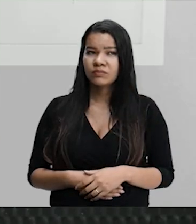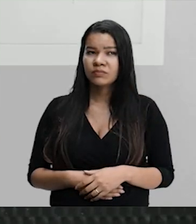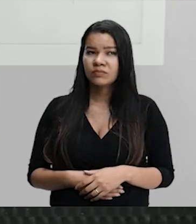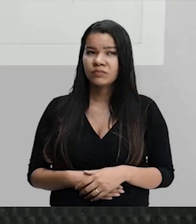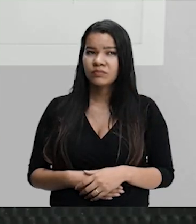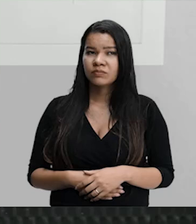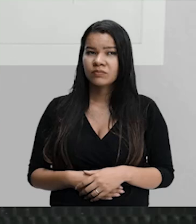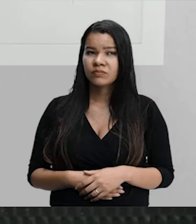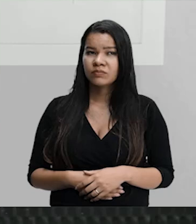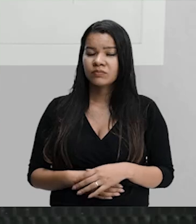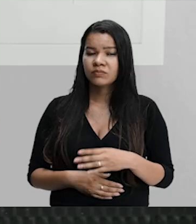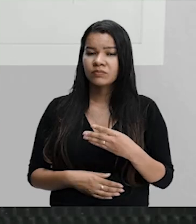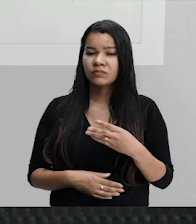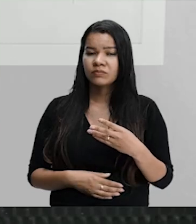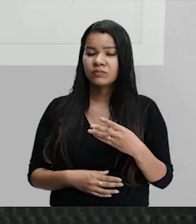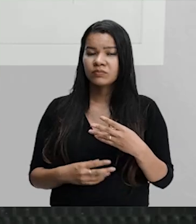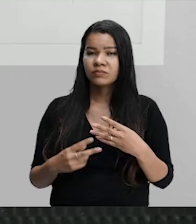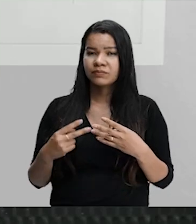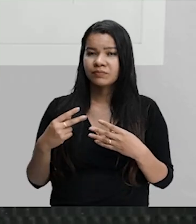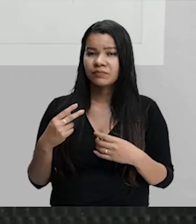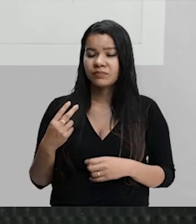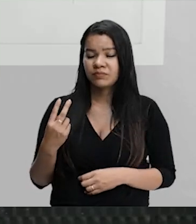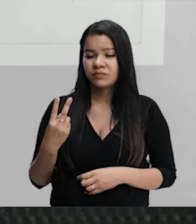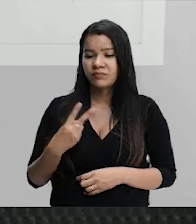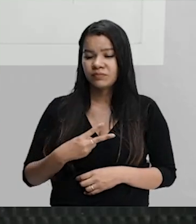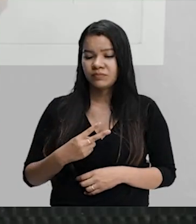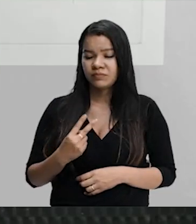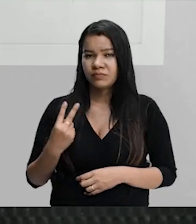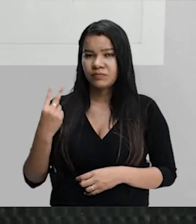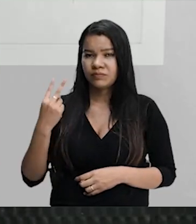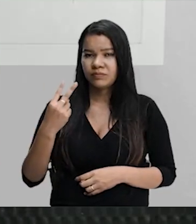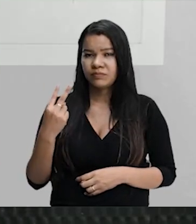4 é 2 ao quadrado e 8